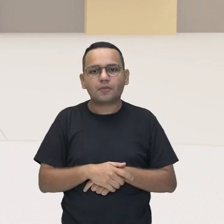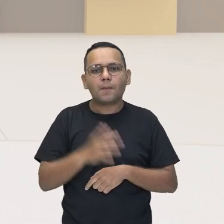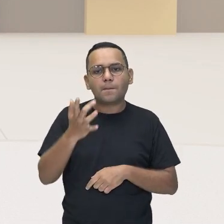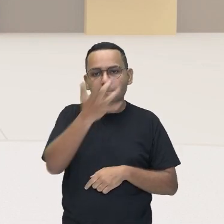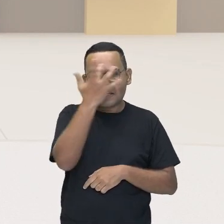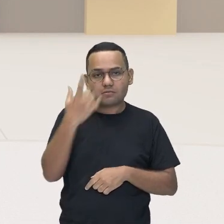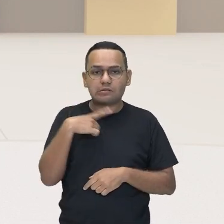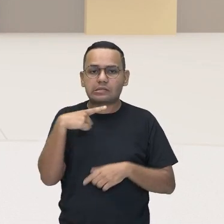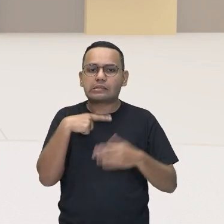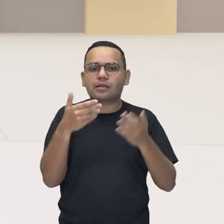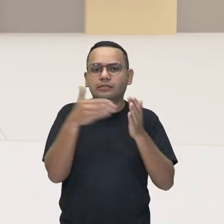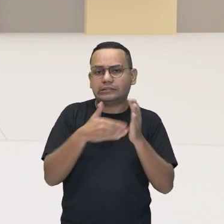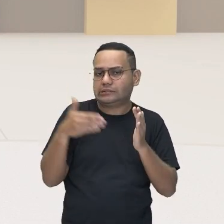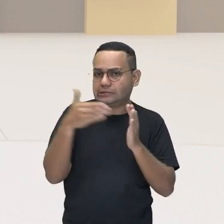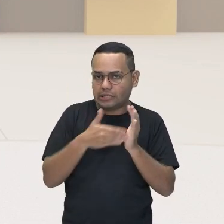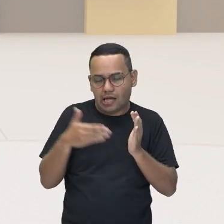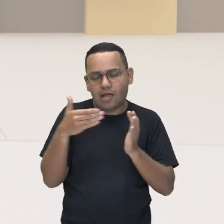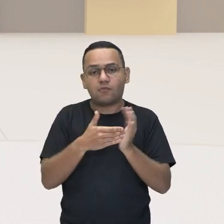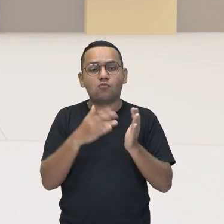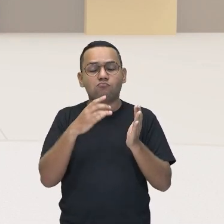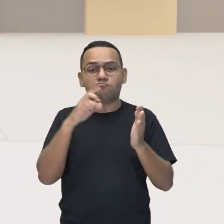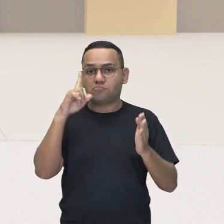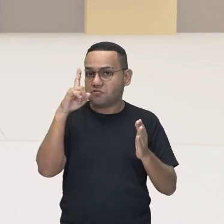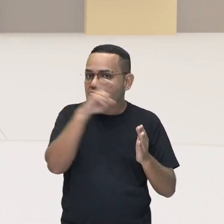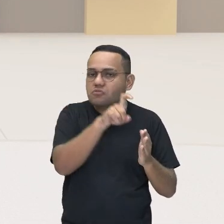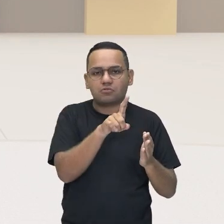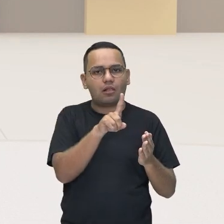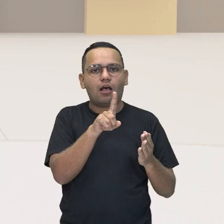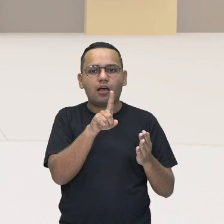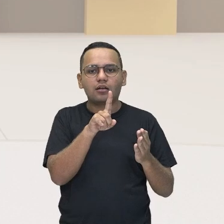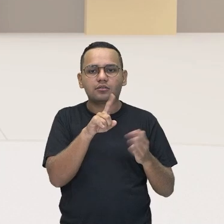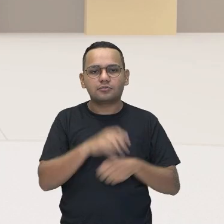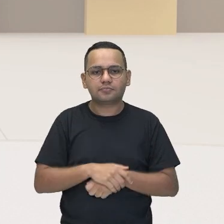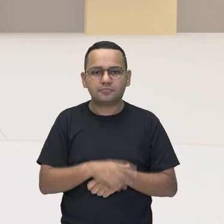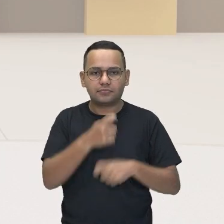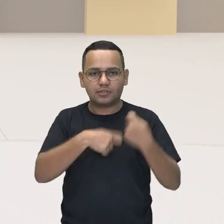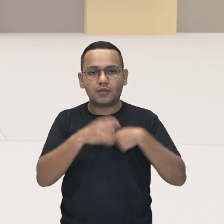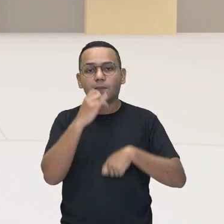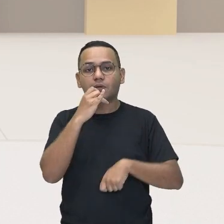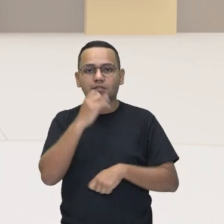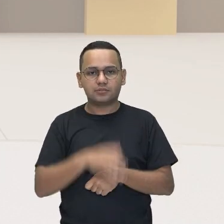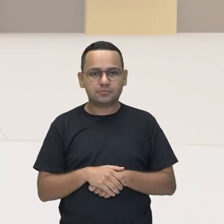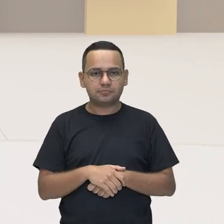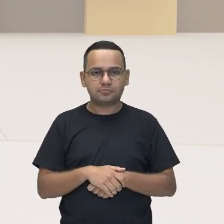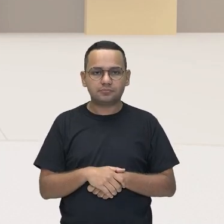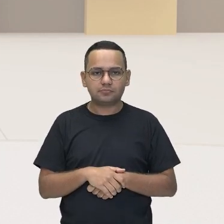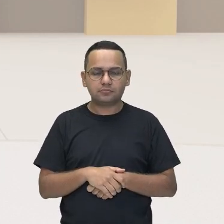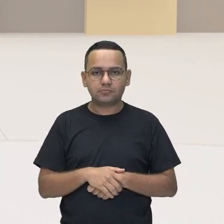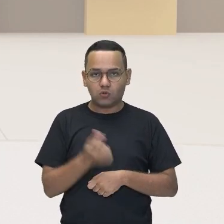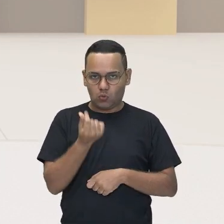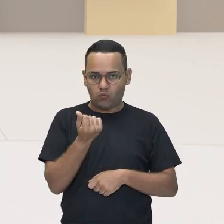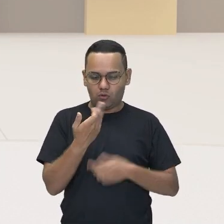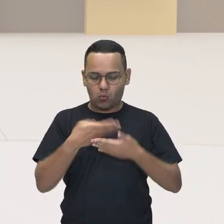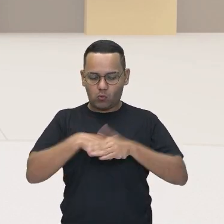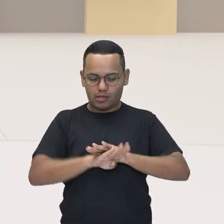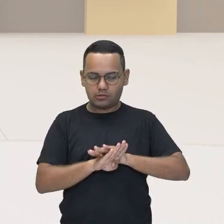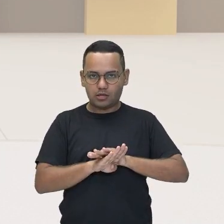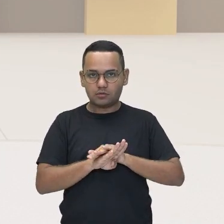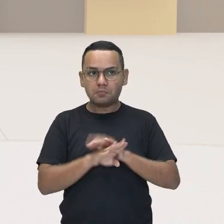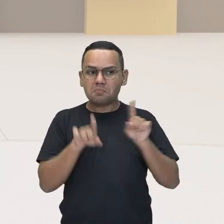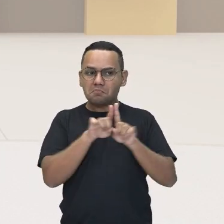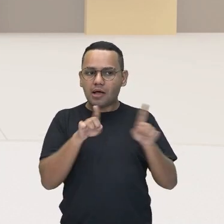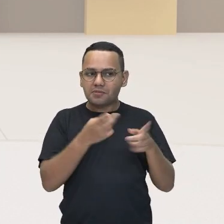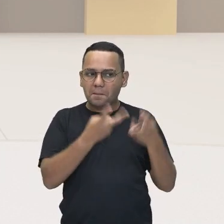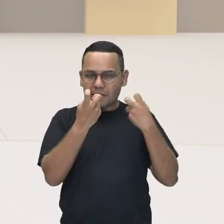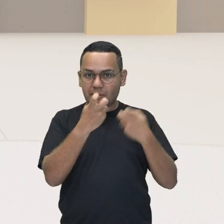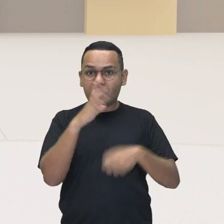então aquele objeto que é de valor, que está guardado ali na sua casa, de repente apareceu uma emergência, você tem uma facilidade